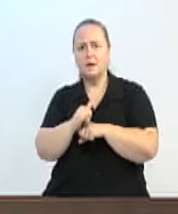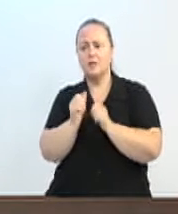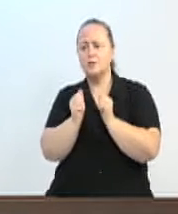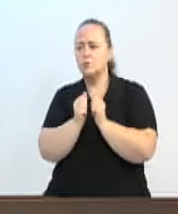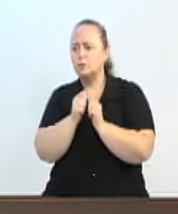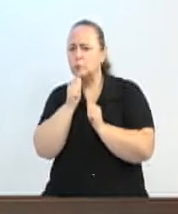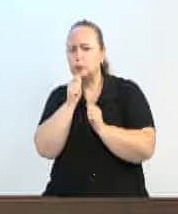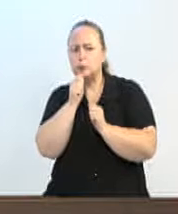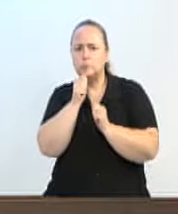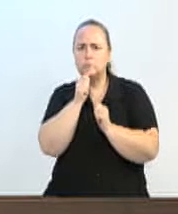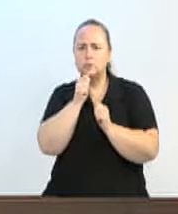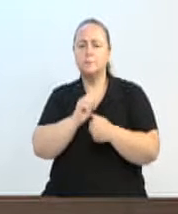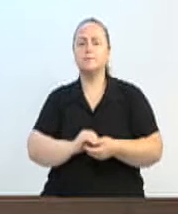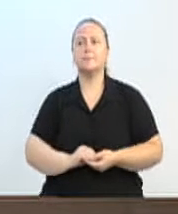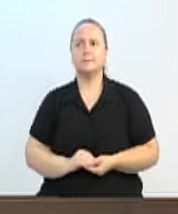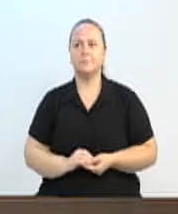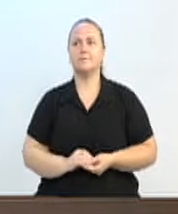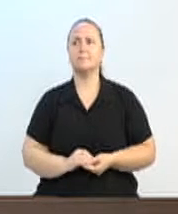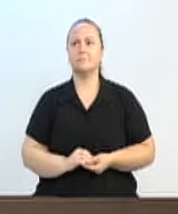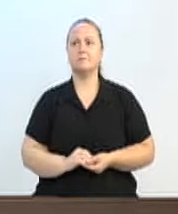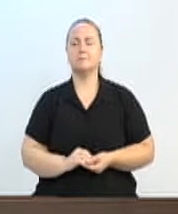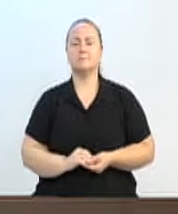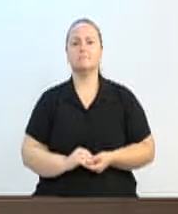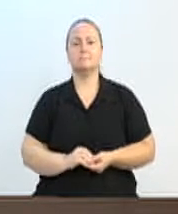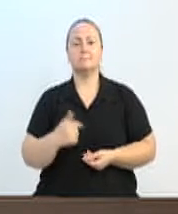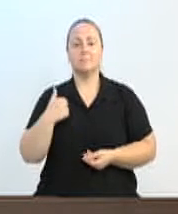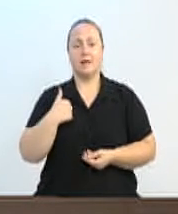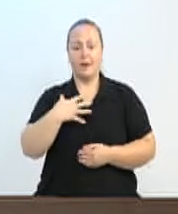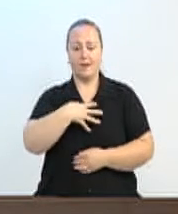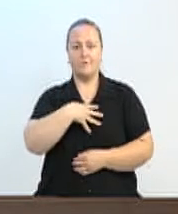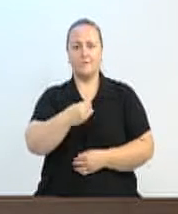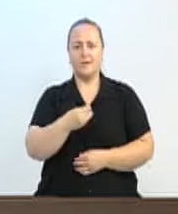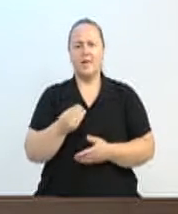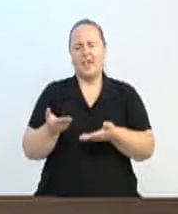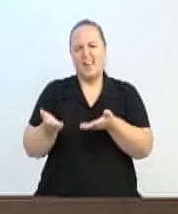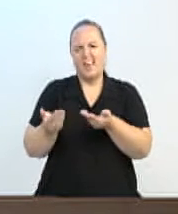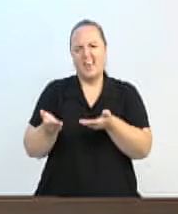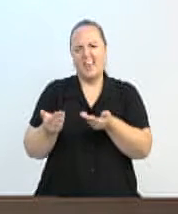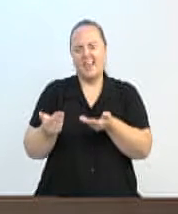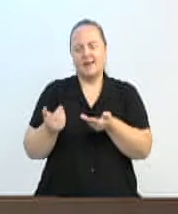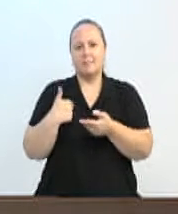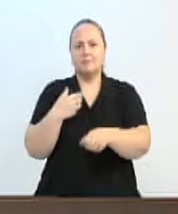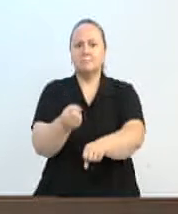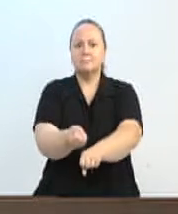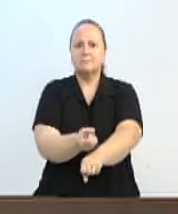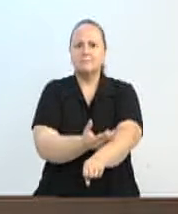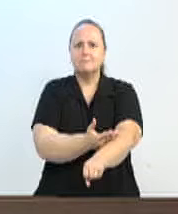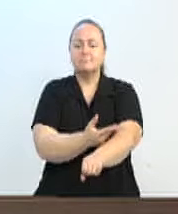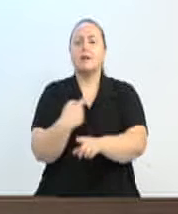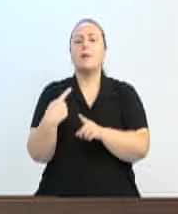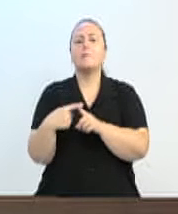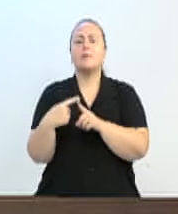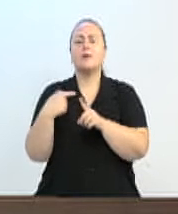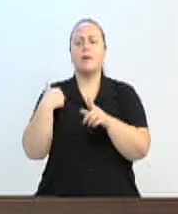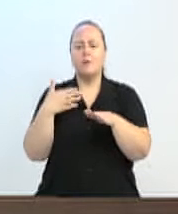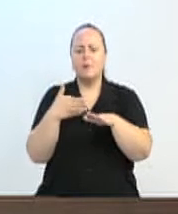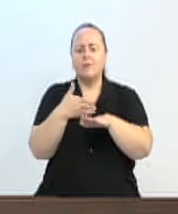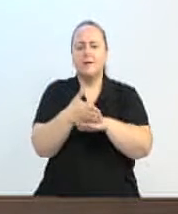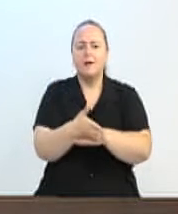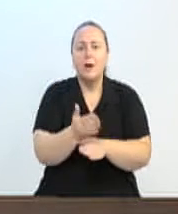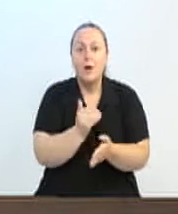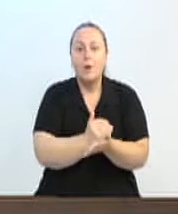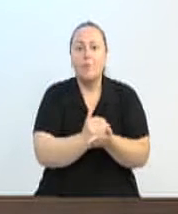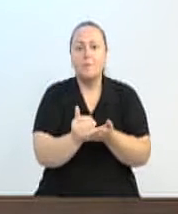emocionei vendo o meu o meu filho mais novo Vereador Gilson quando eu comecei aqui